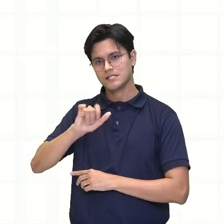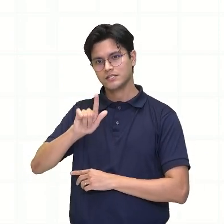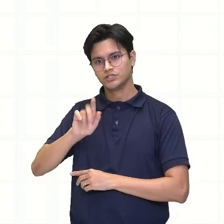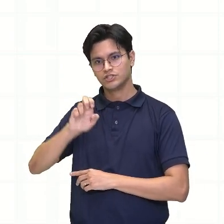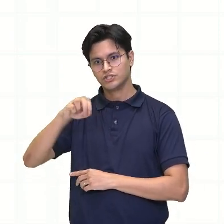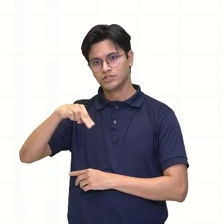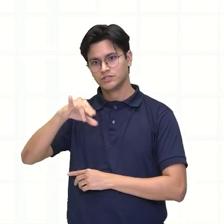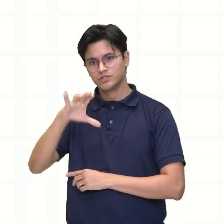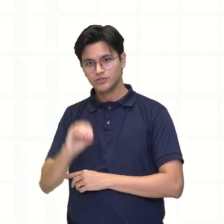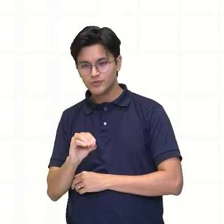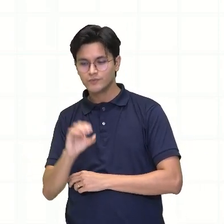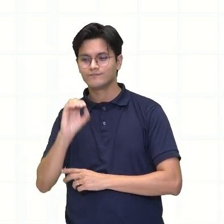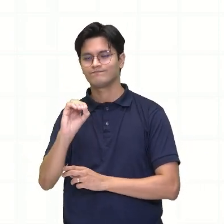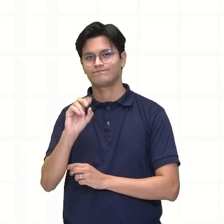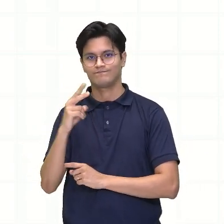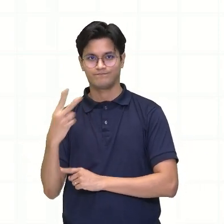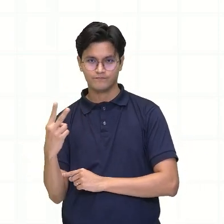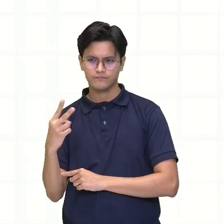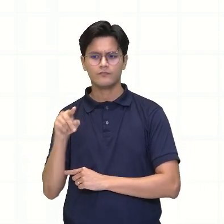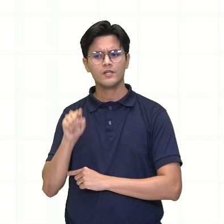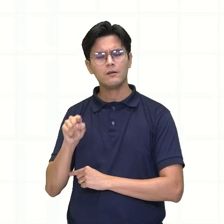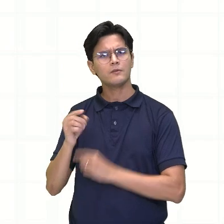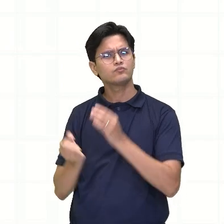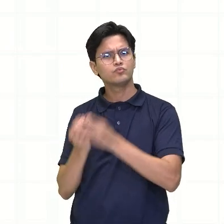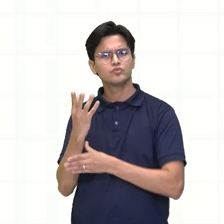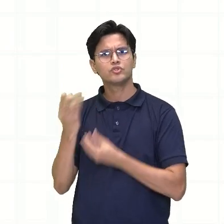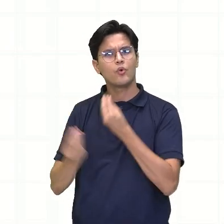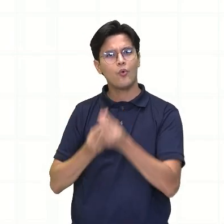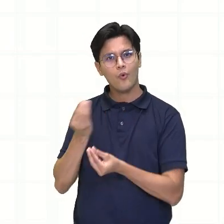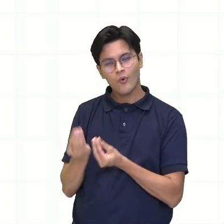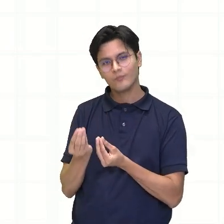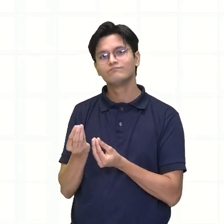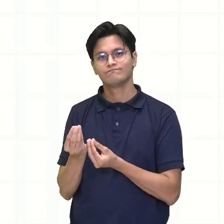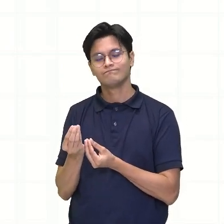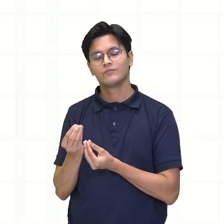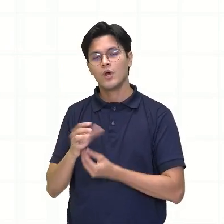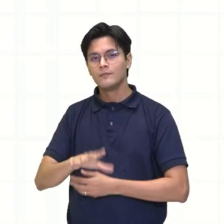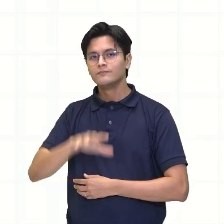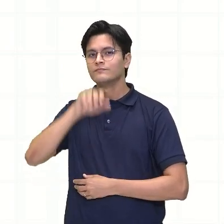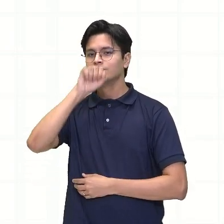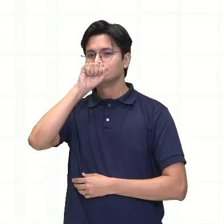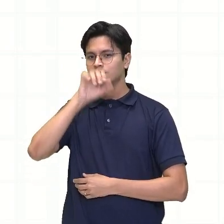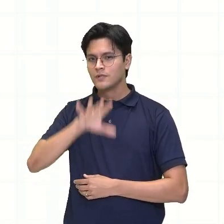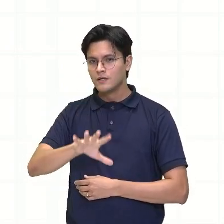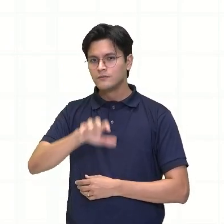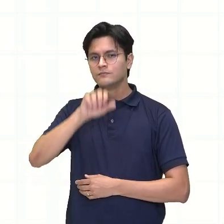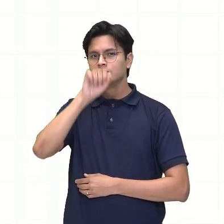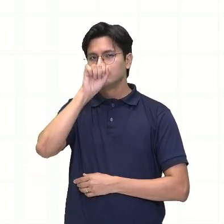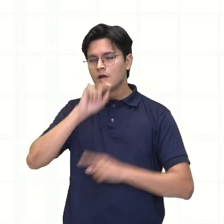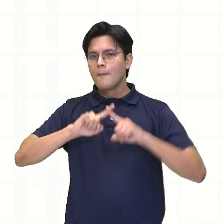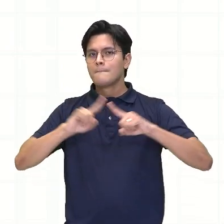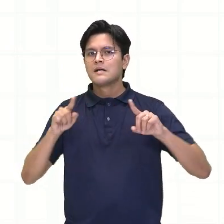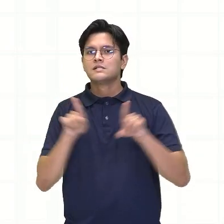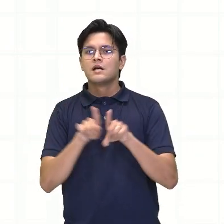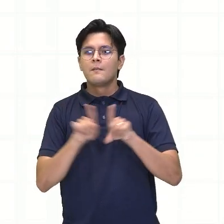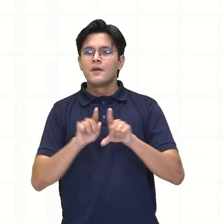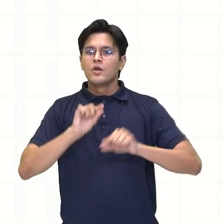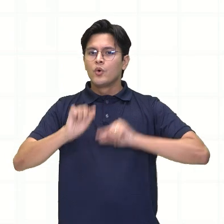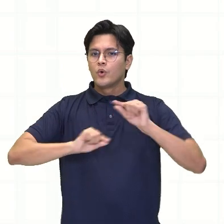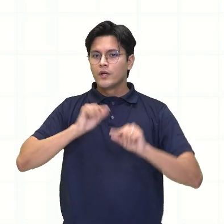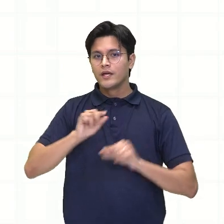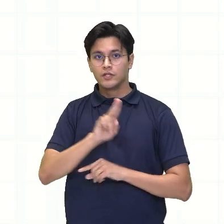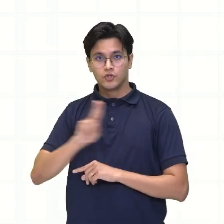nossa respiração, né? Mas que também é chamada de ventilação pulmonar, né? Seria o nome